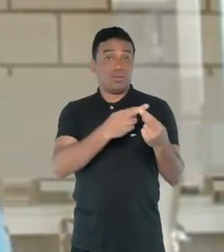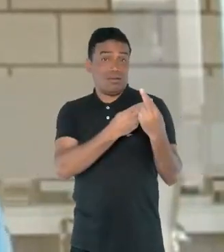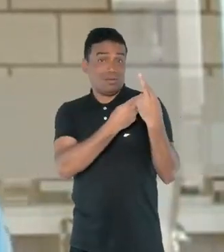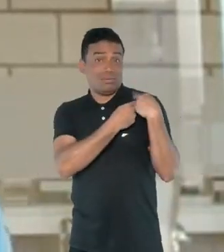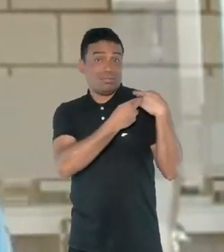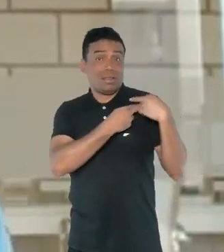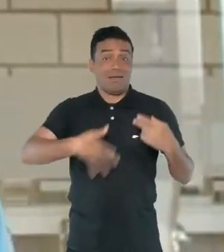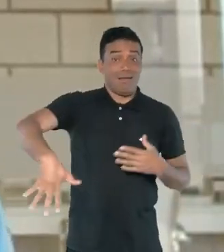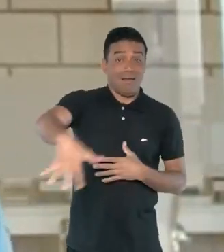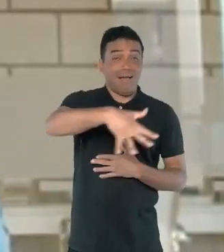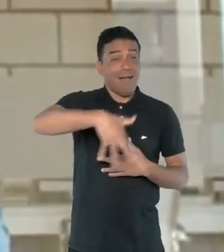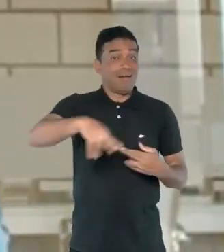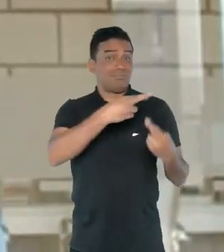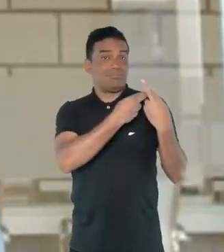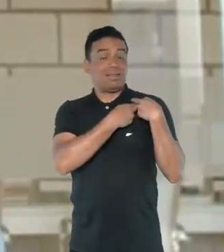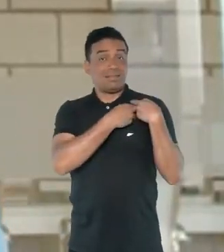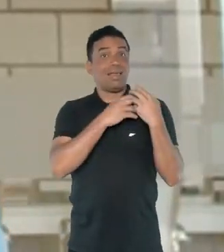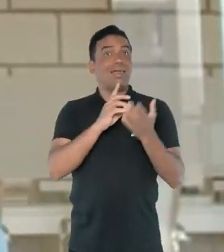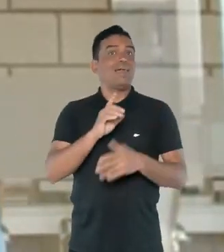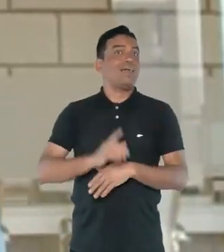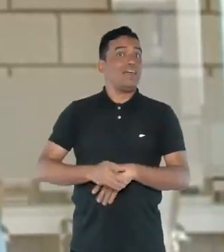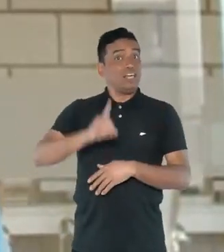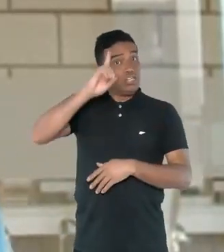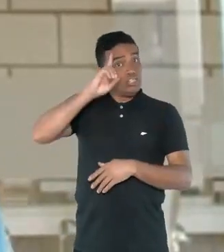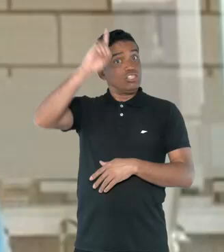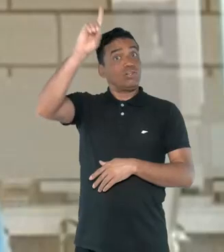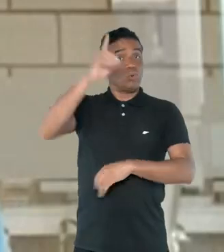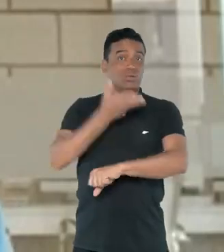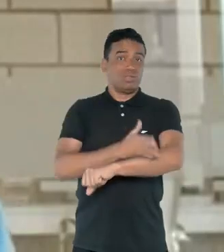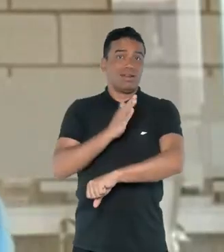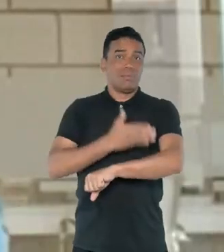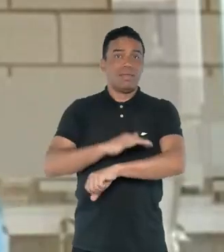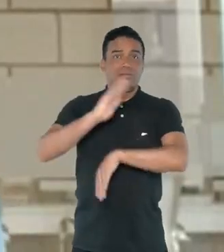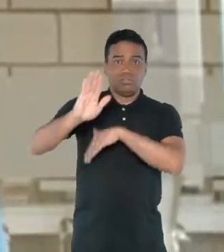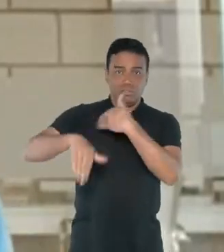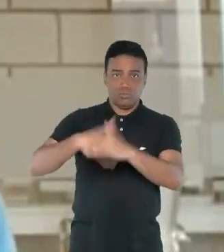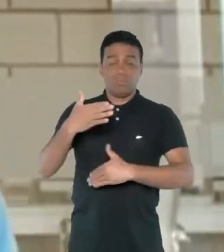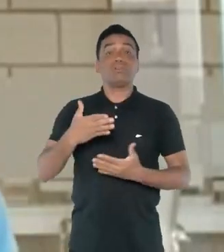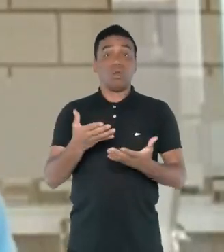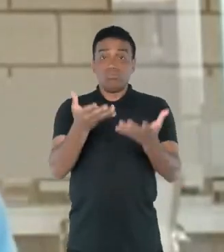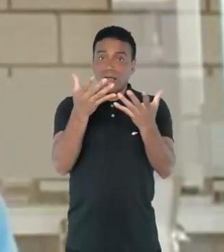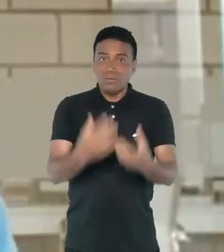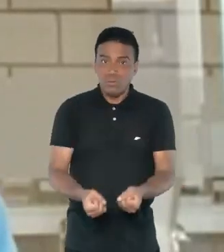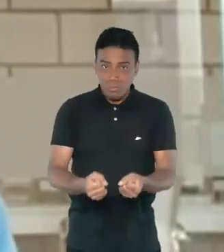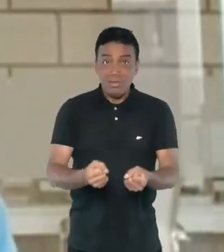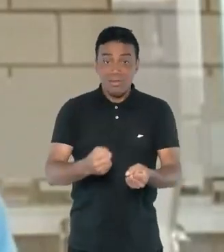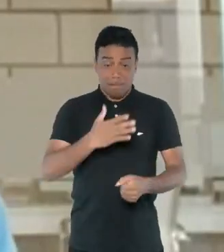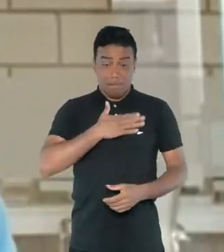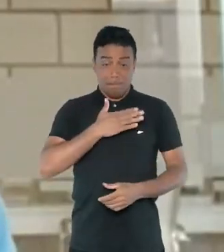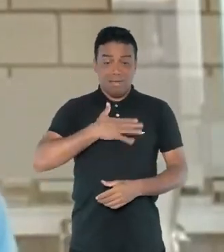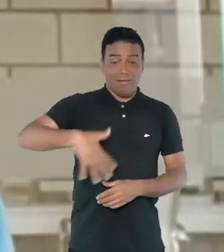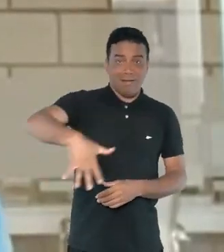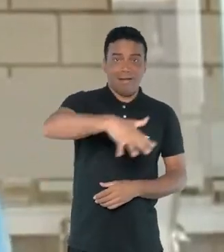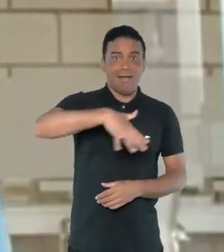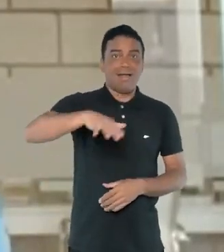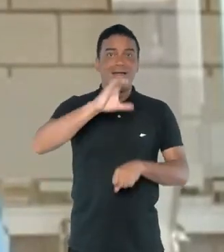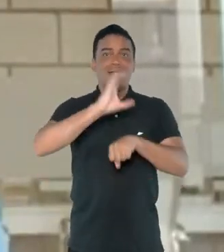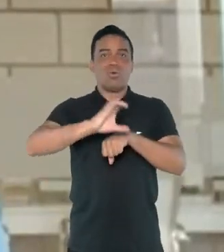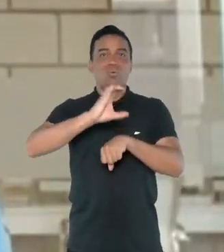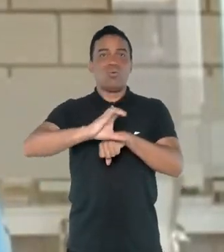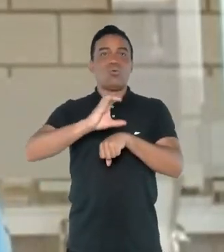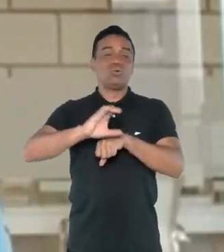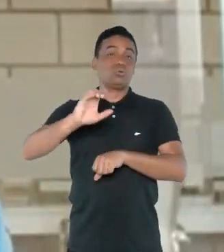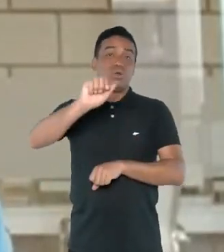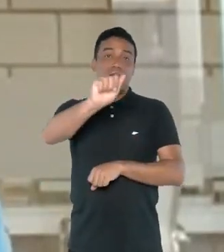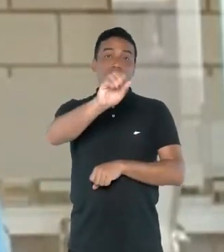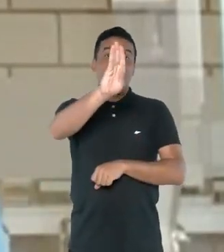área e até me tornar diretor de treinamento e desenvolvimento e assumir ali na minha área o curso Abril de